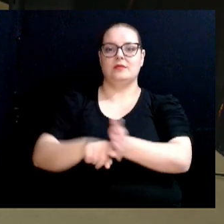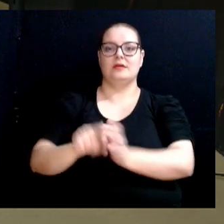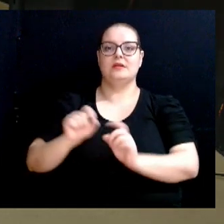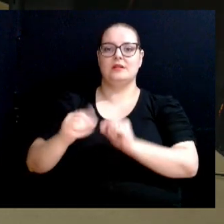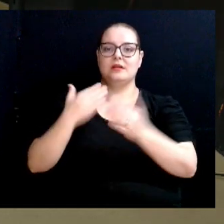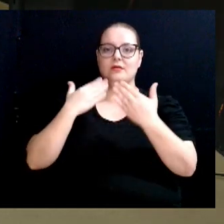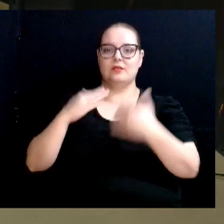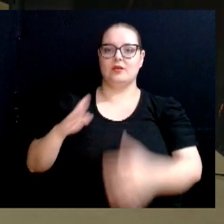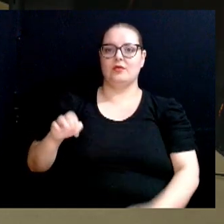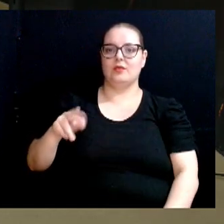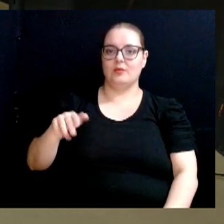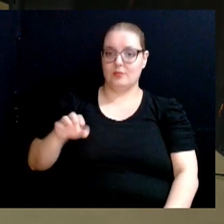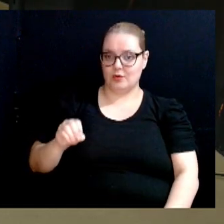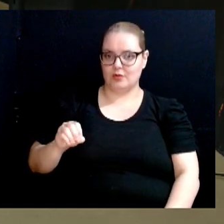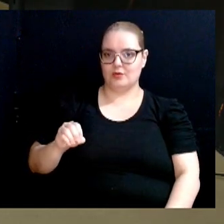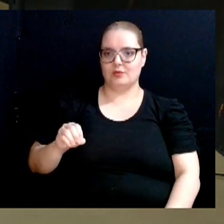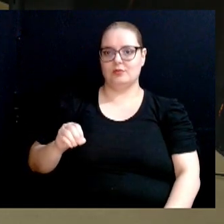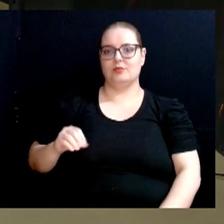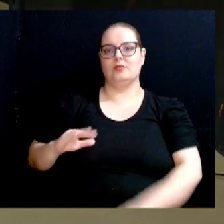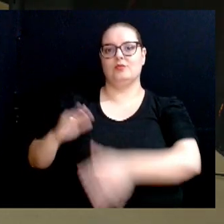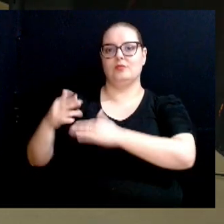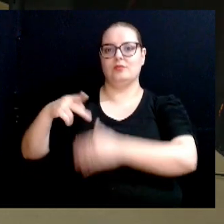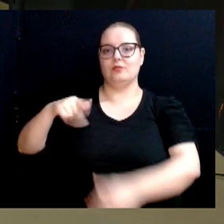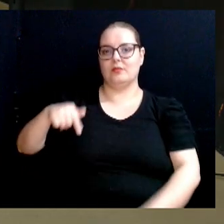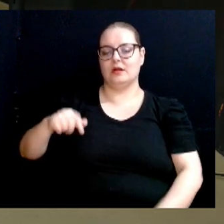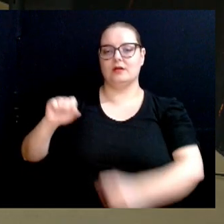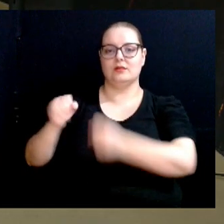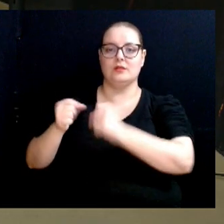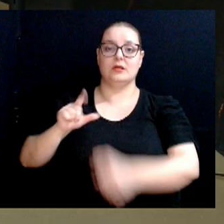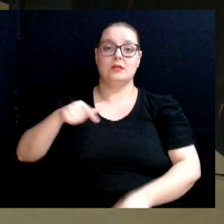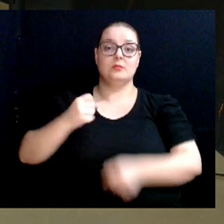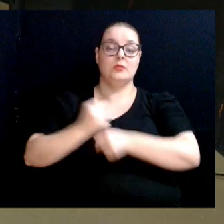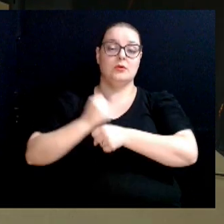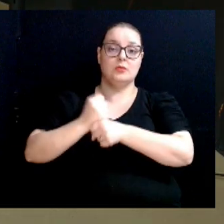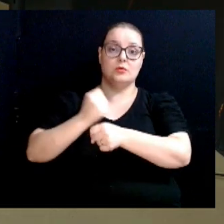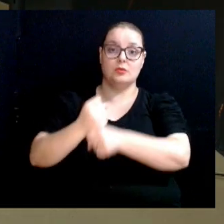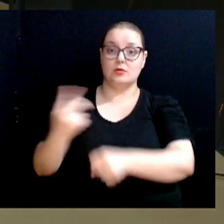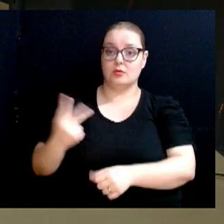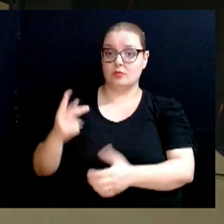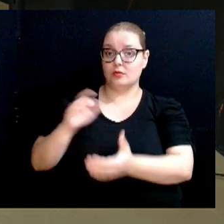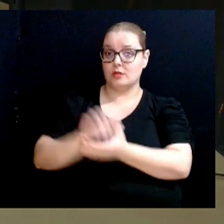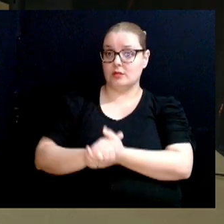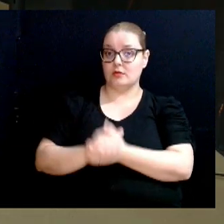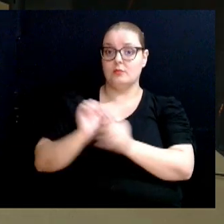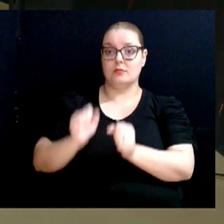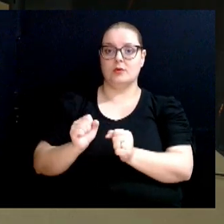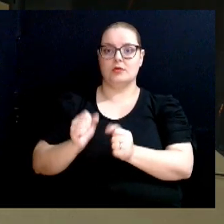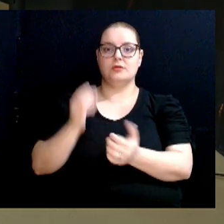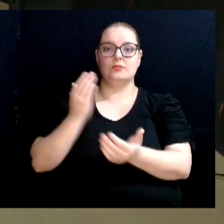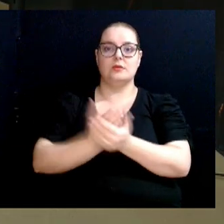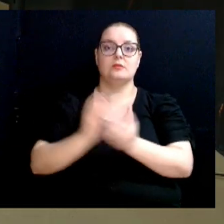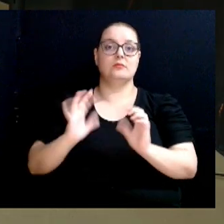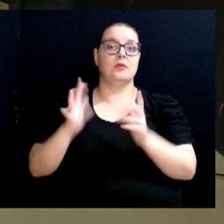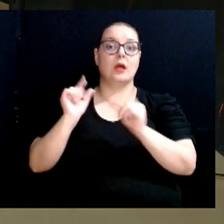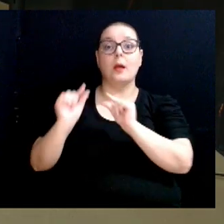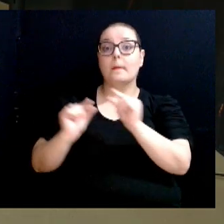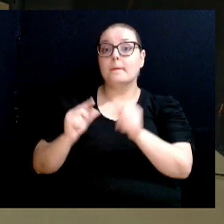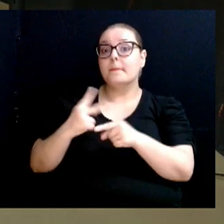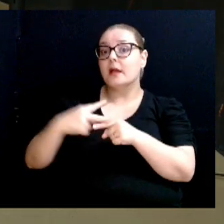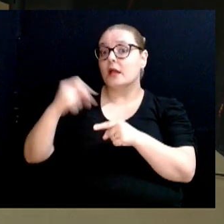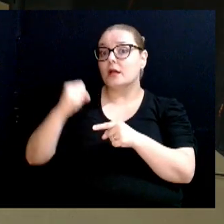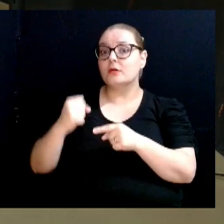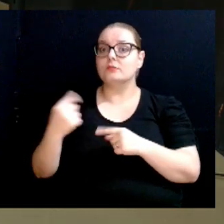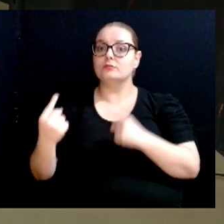Santos, do Parque Industrial. Depois de muitos anos, o casal pode acabar deixando de comemorar pequenas conquistas um do outro.